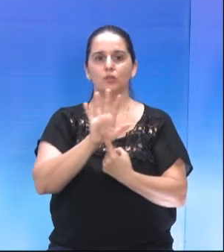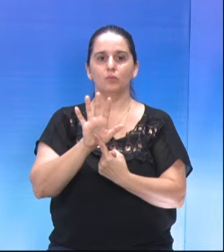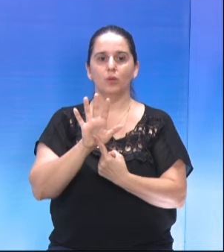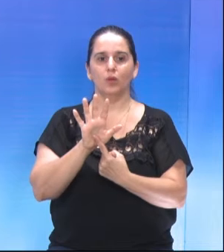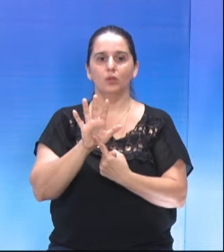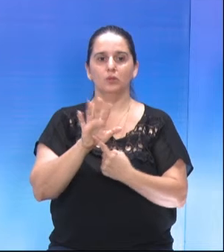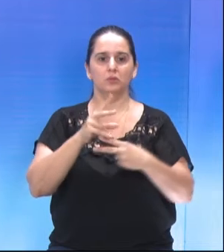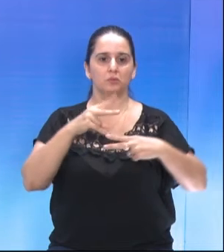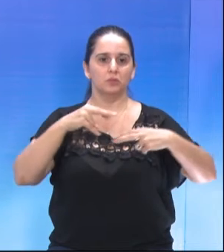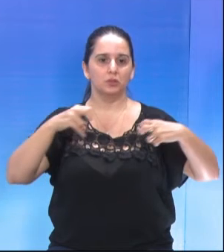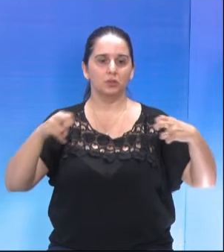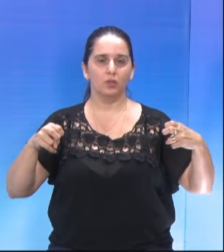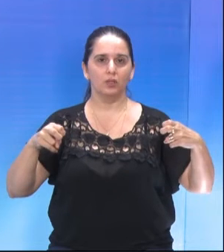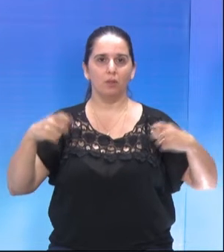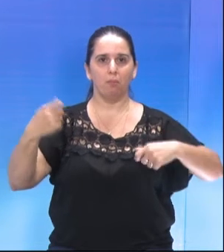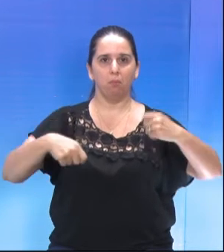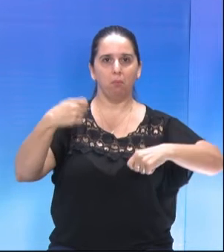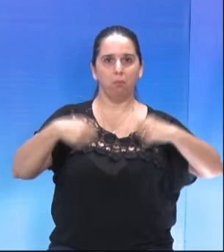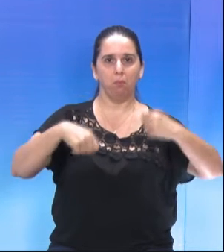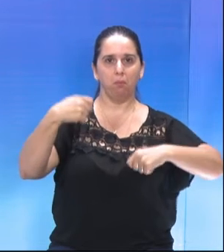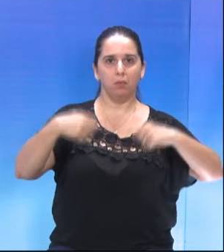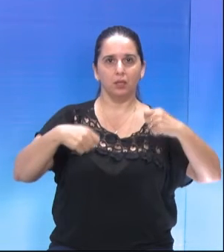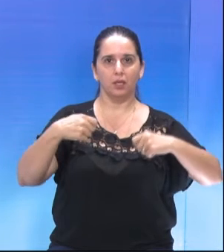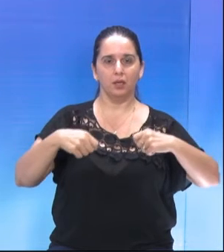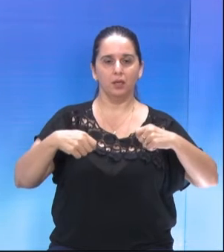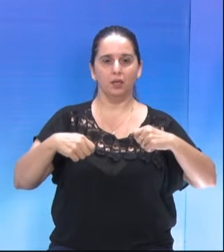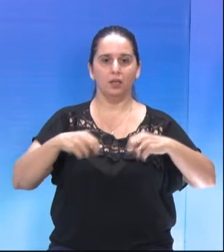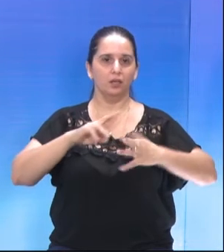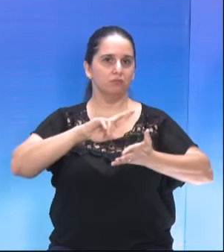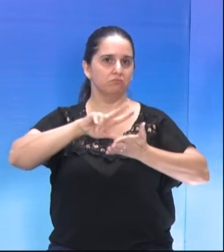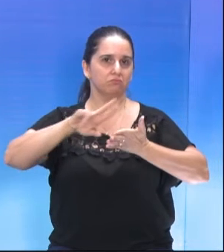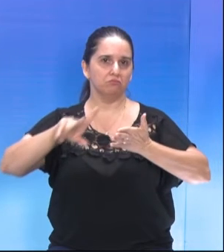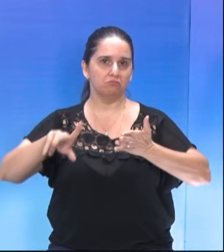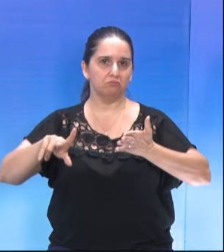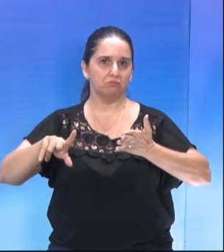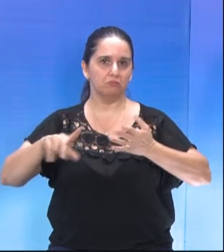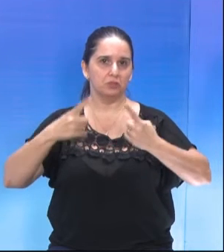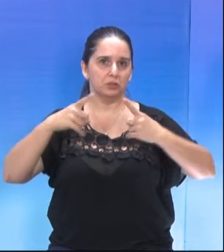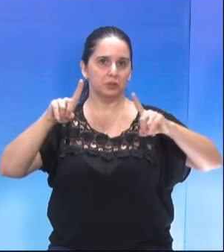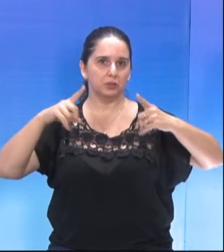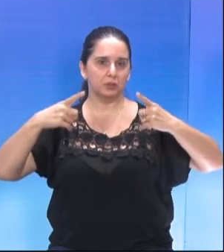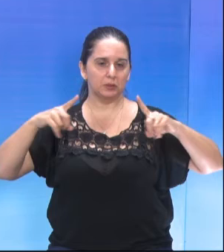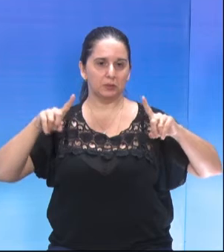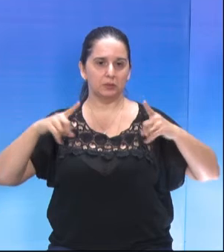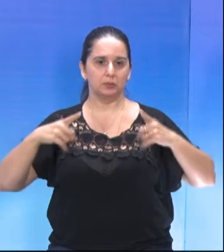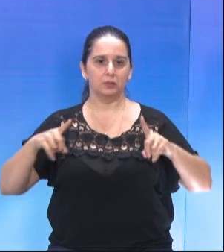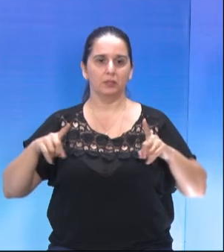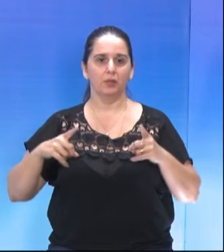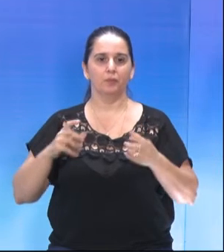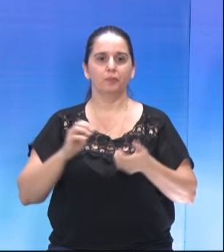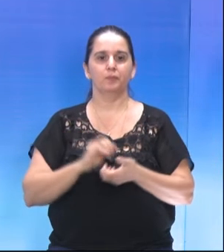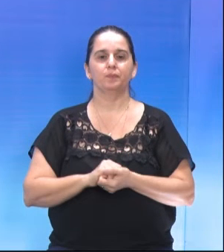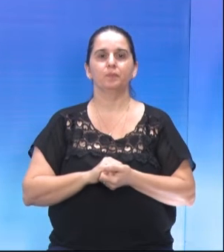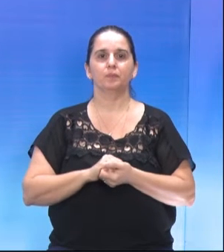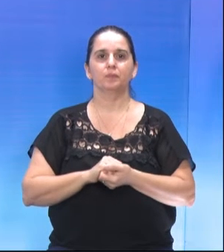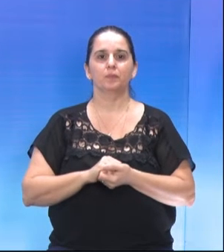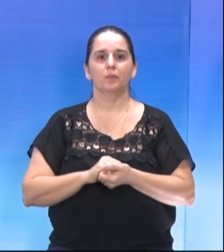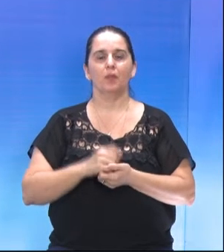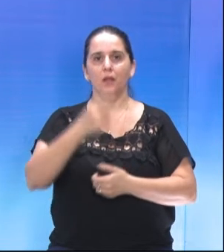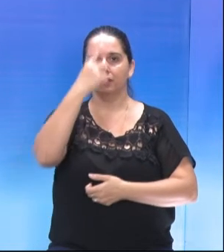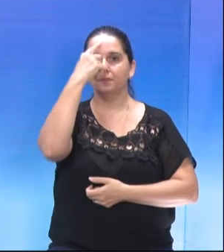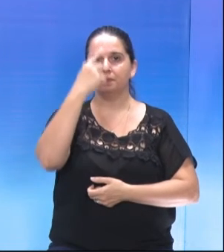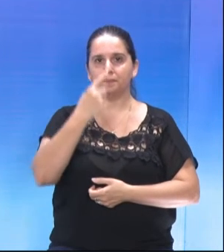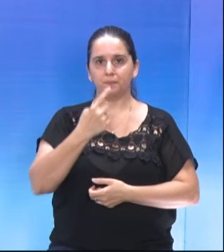os objetos de uma banda, né, a bateria e outros elementos que compõem uma banda musical. Então,